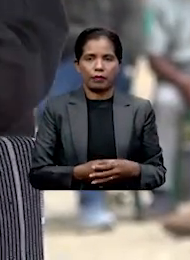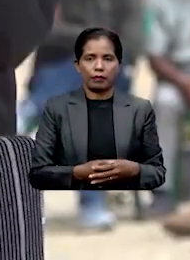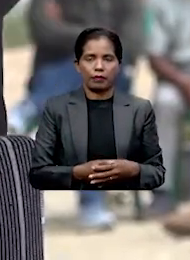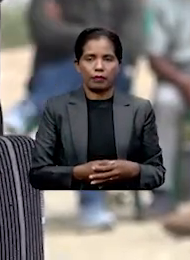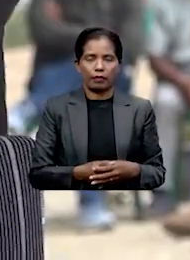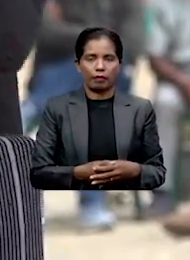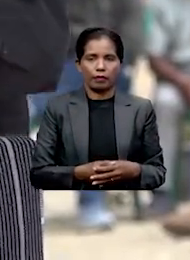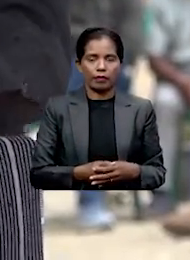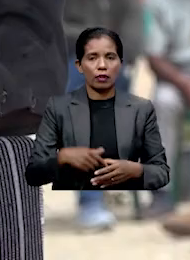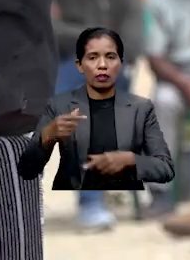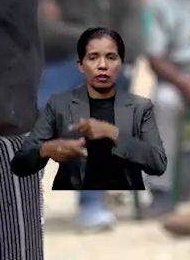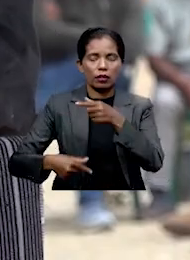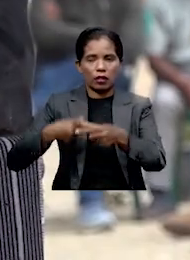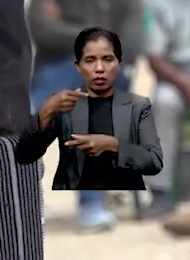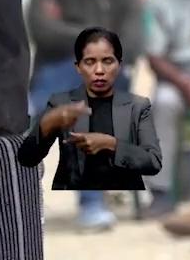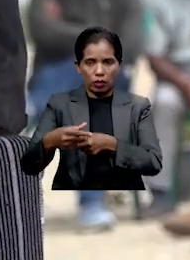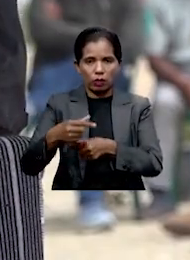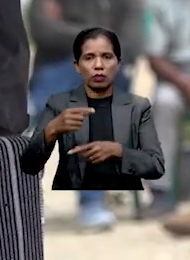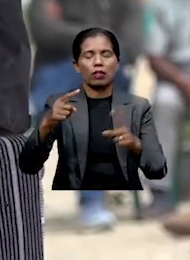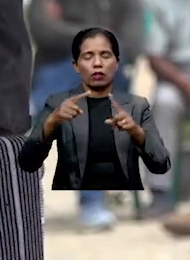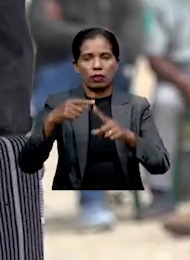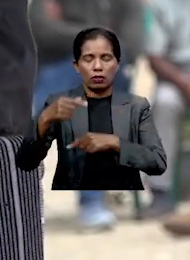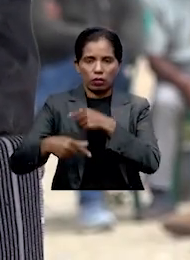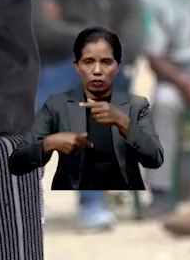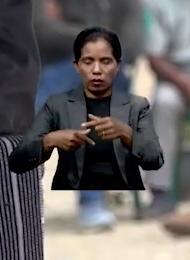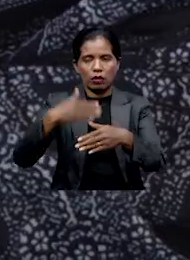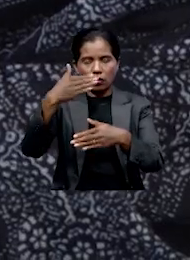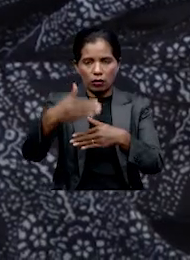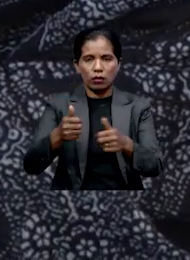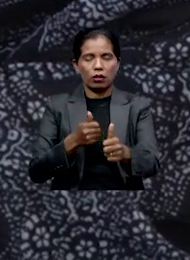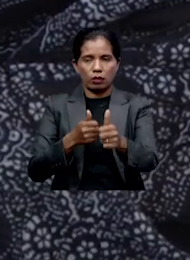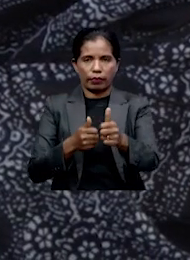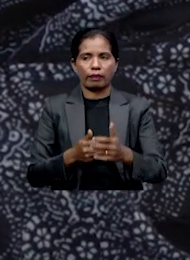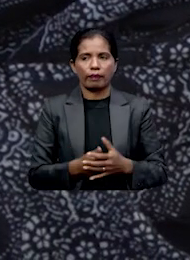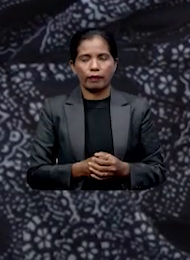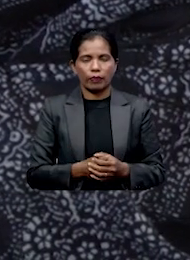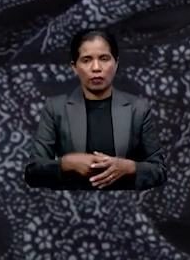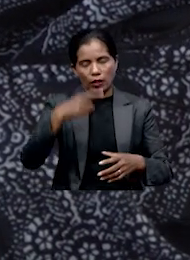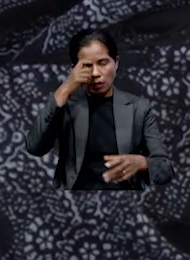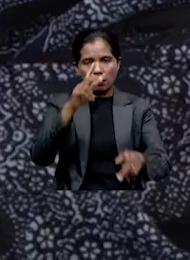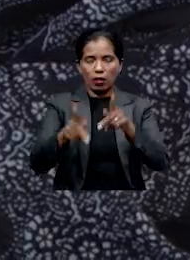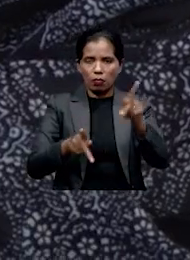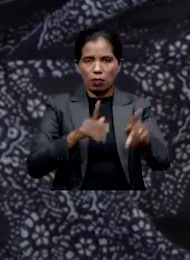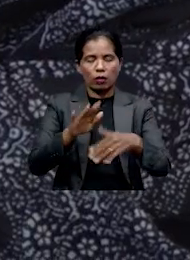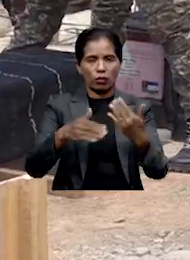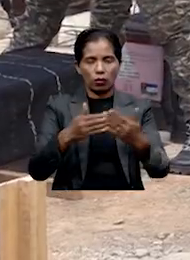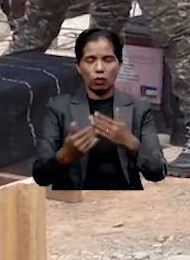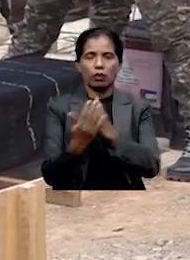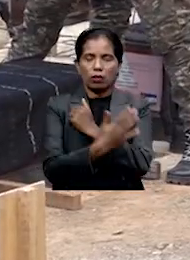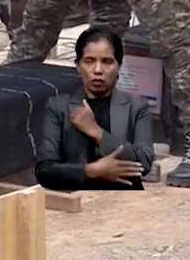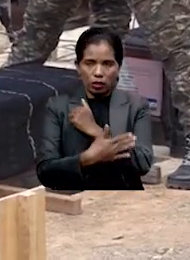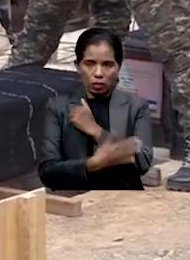E geração a geração se tuirida, né? Tava cada povo, cada nação. E